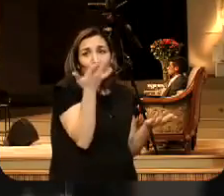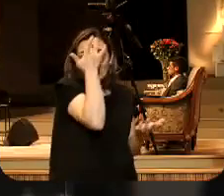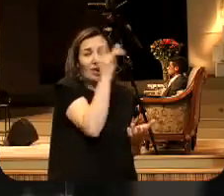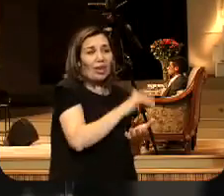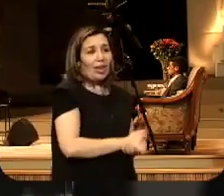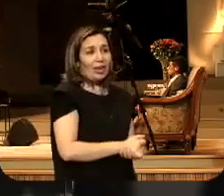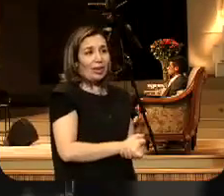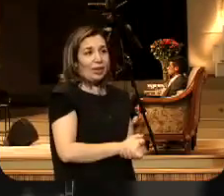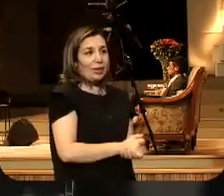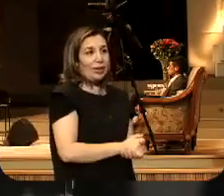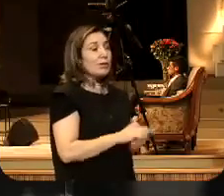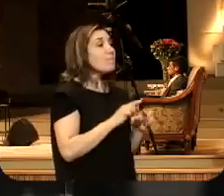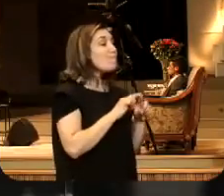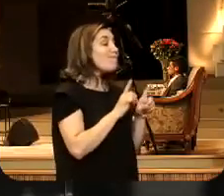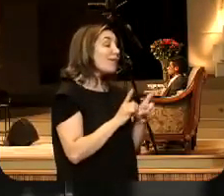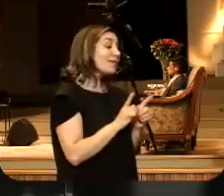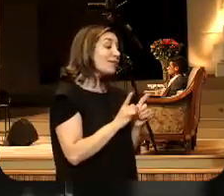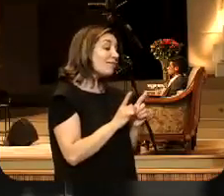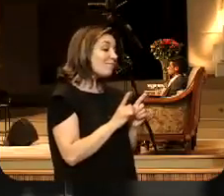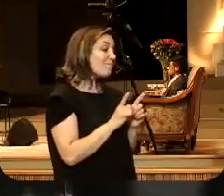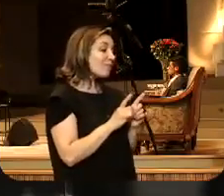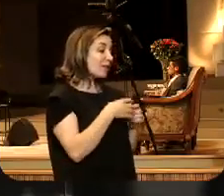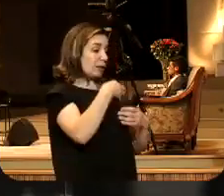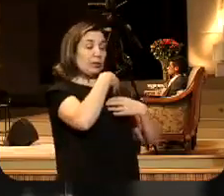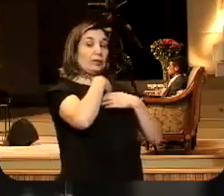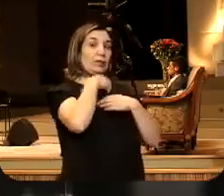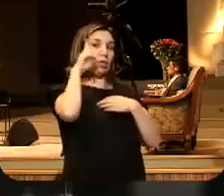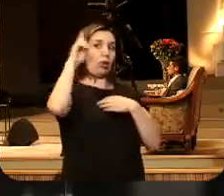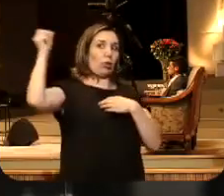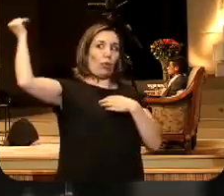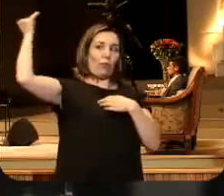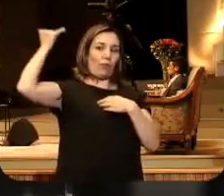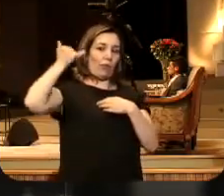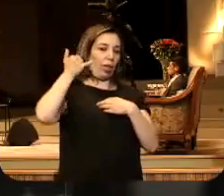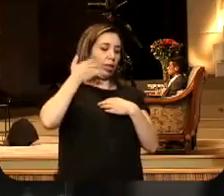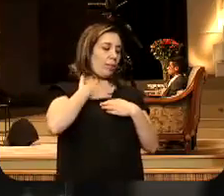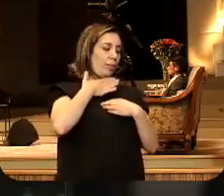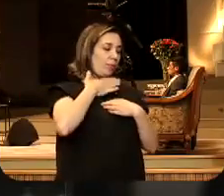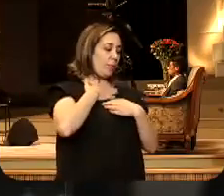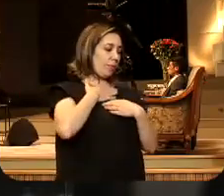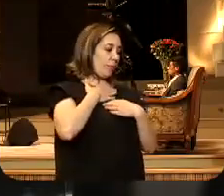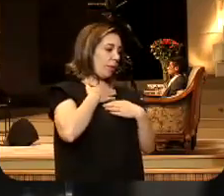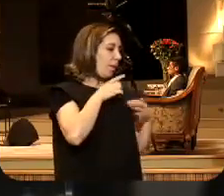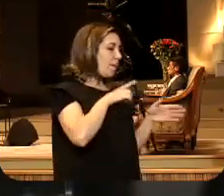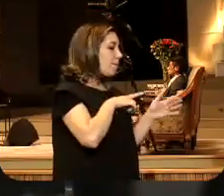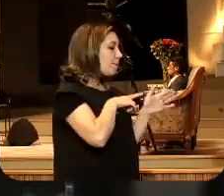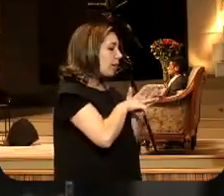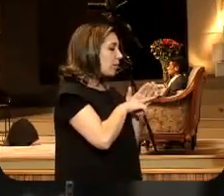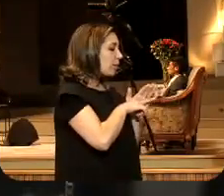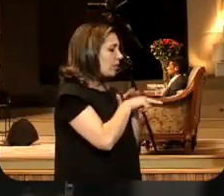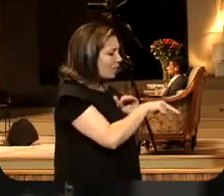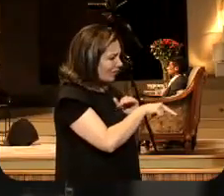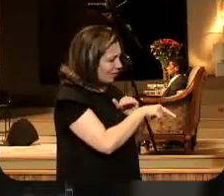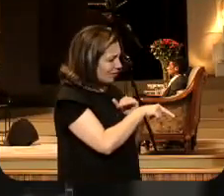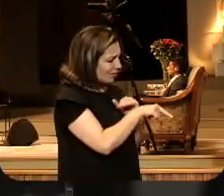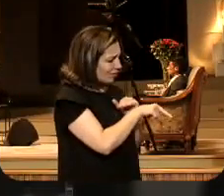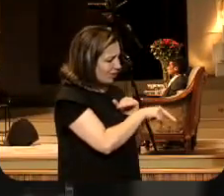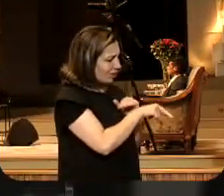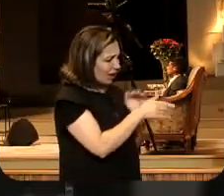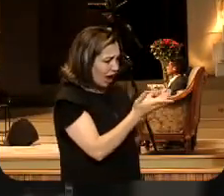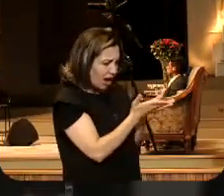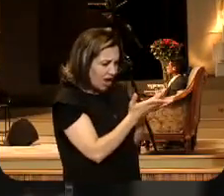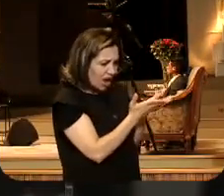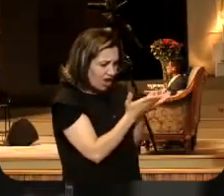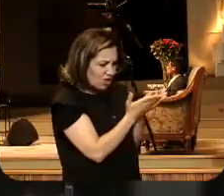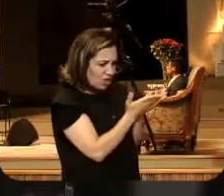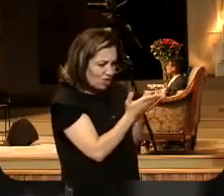mas de envolvê-los neste cuidado de Deus. Eles eram de uma denominação cristã que